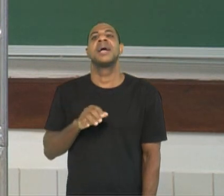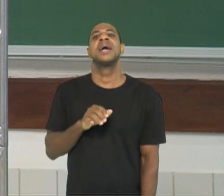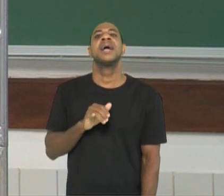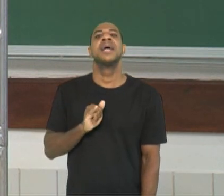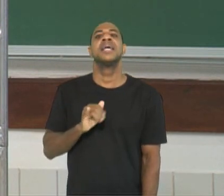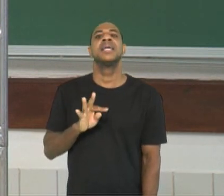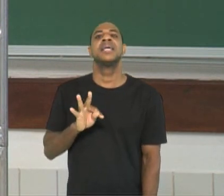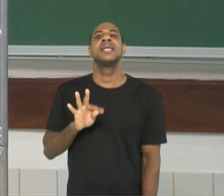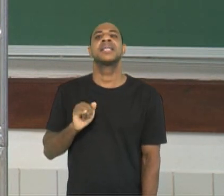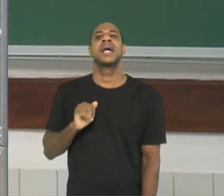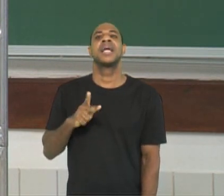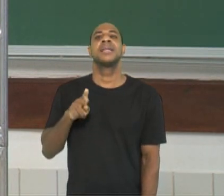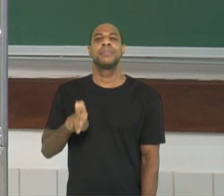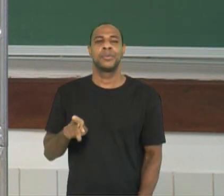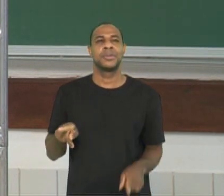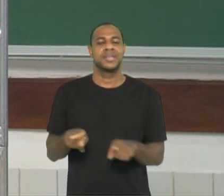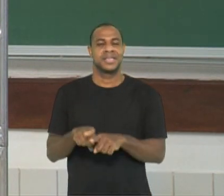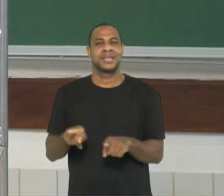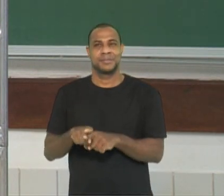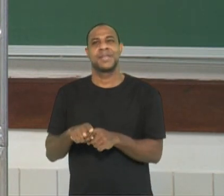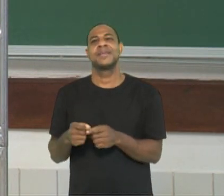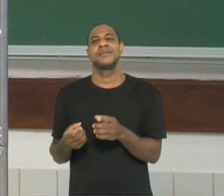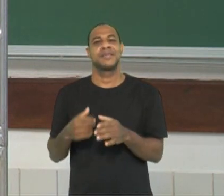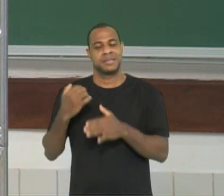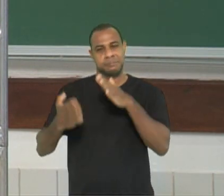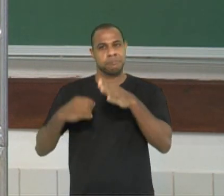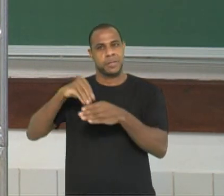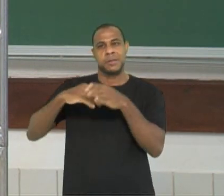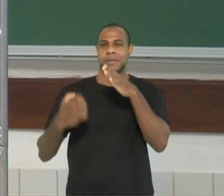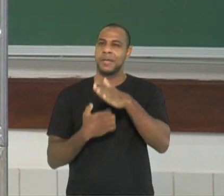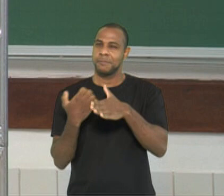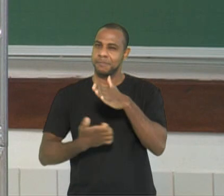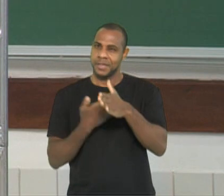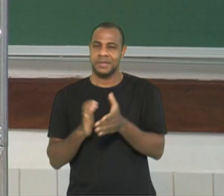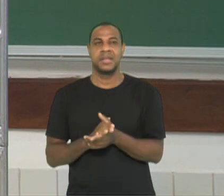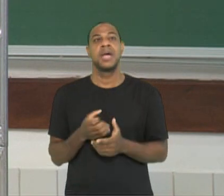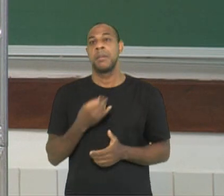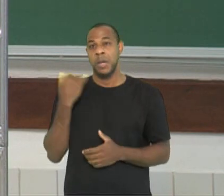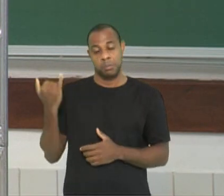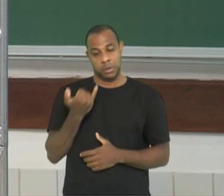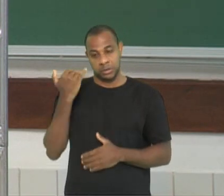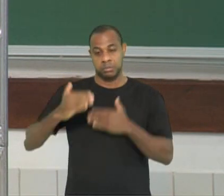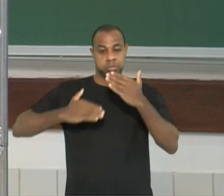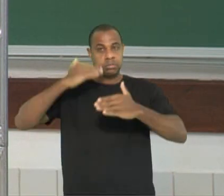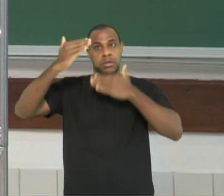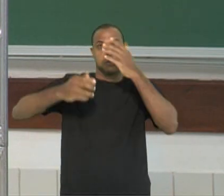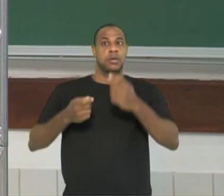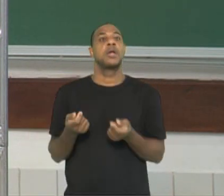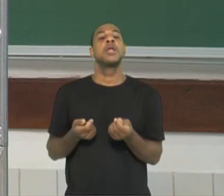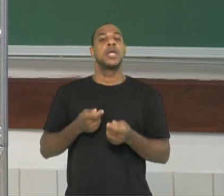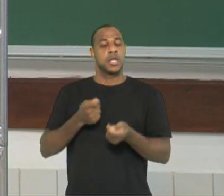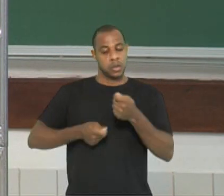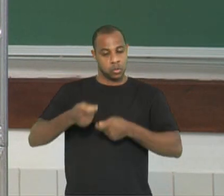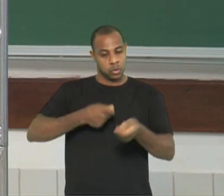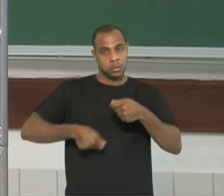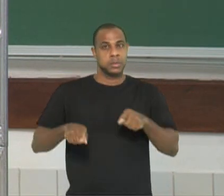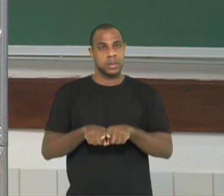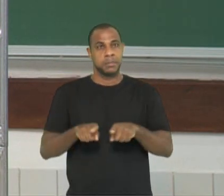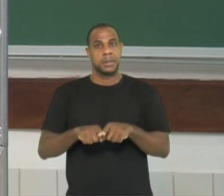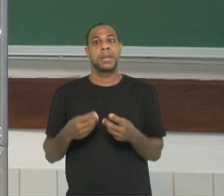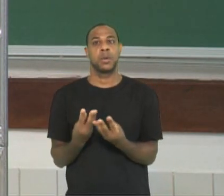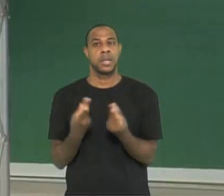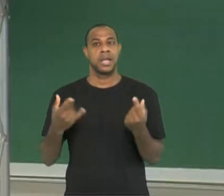estão interligadas e a energia elétrica é fundamental para o desenvolvimento econômico e também para a qualidade de vida das